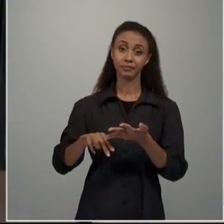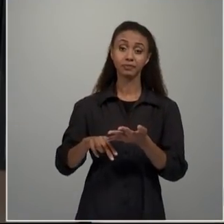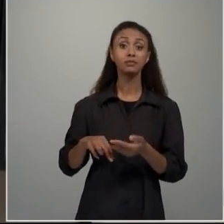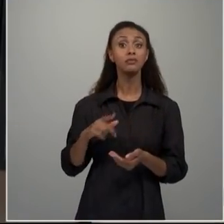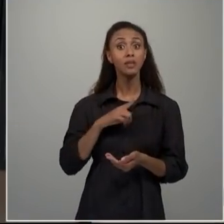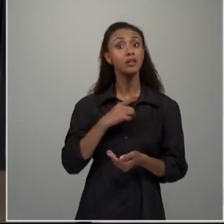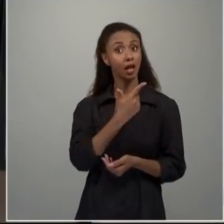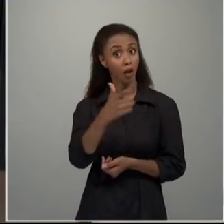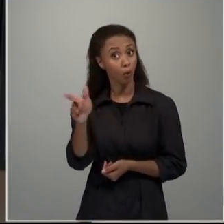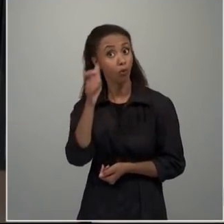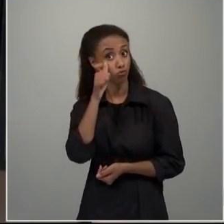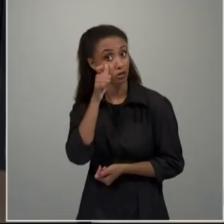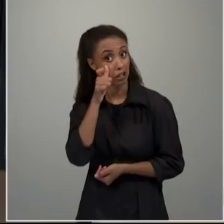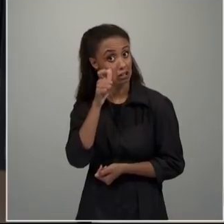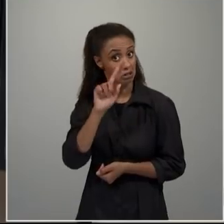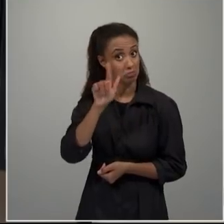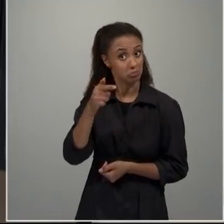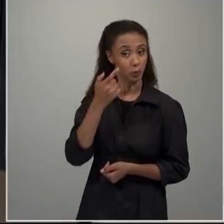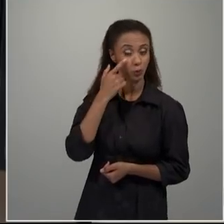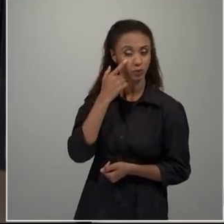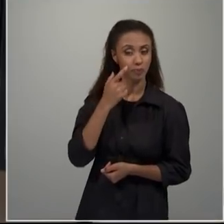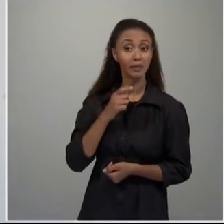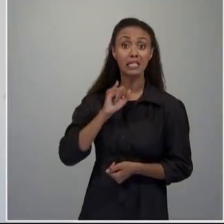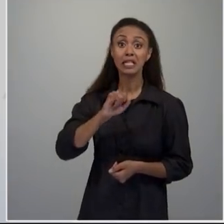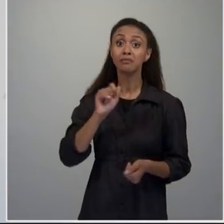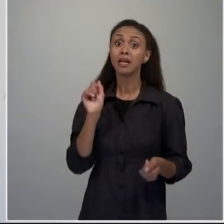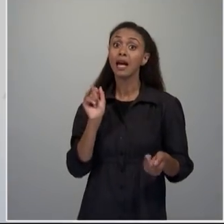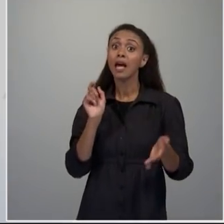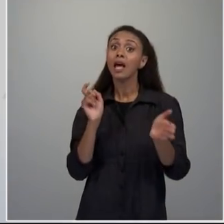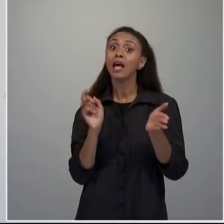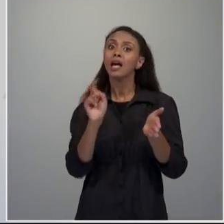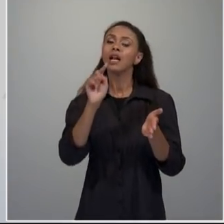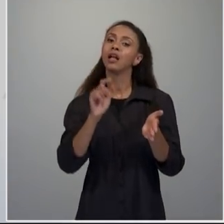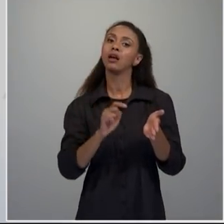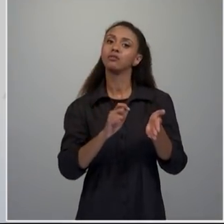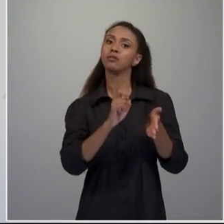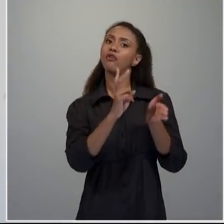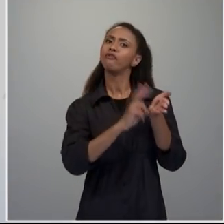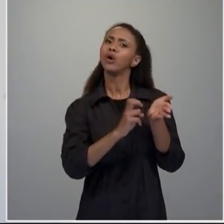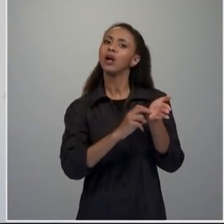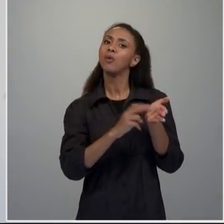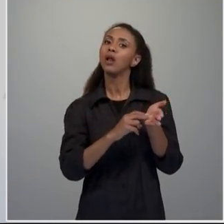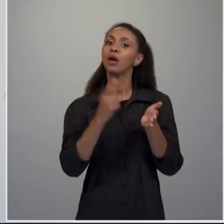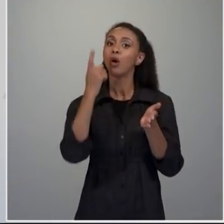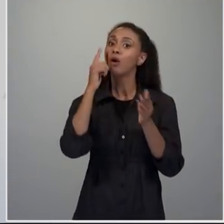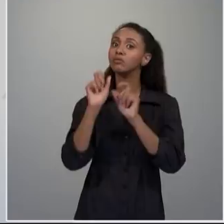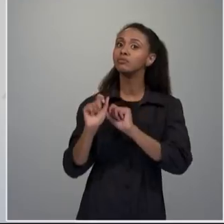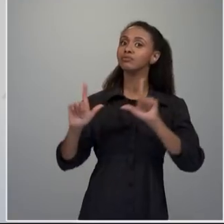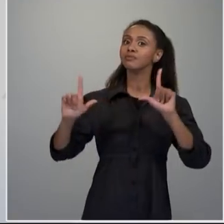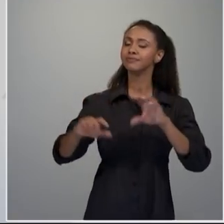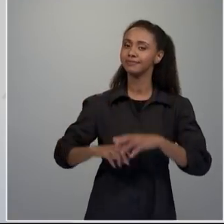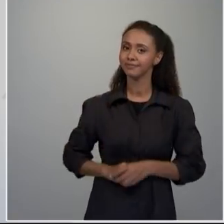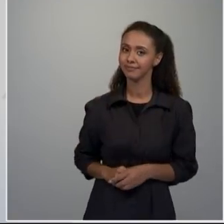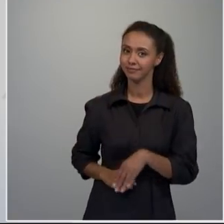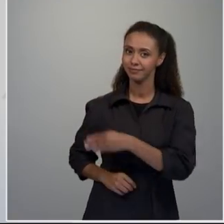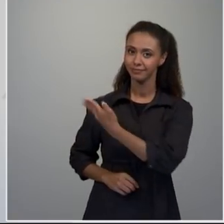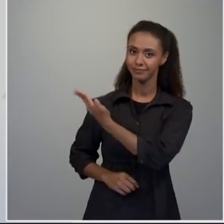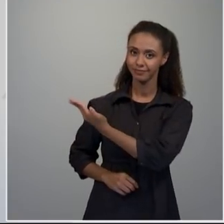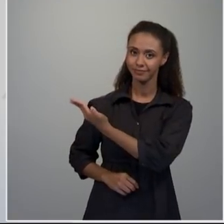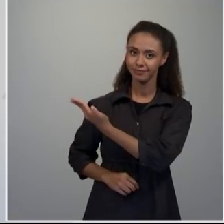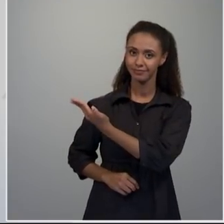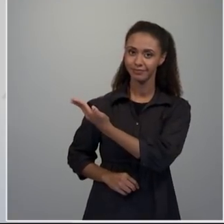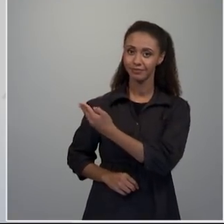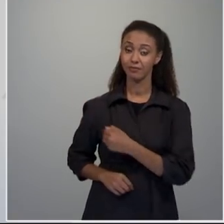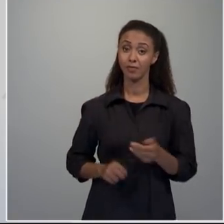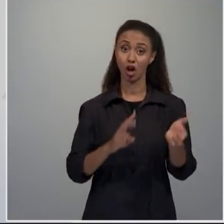interessantes quando você clica em vocabulário olha o que aparece você vem aqui em importar vocabulário quando